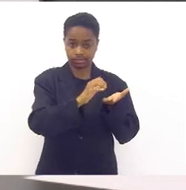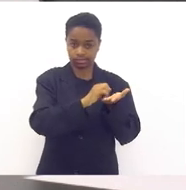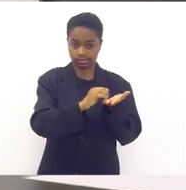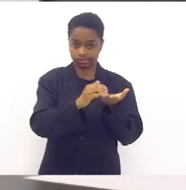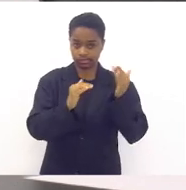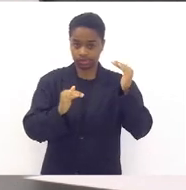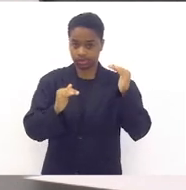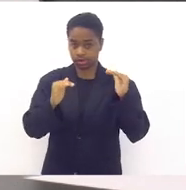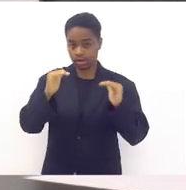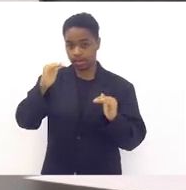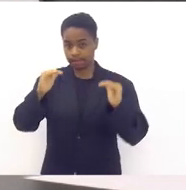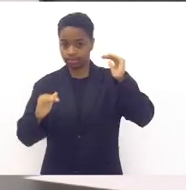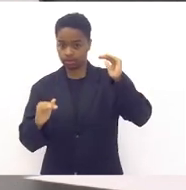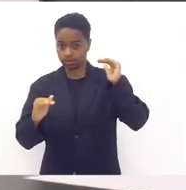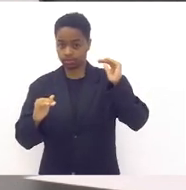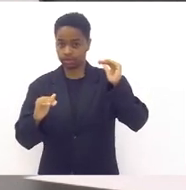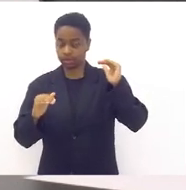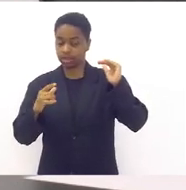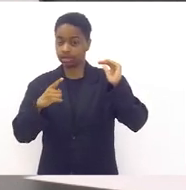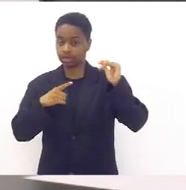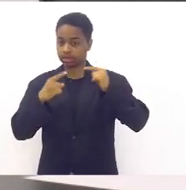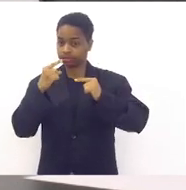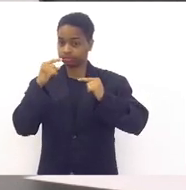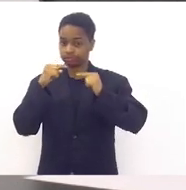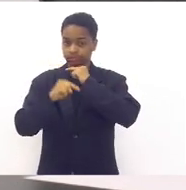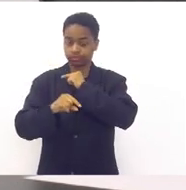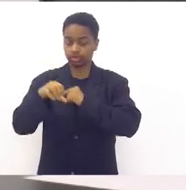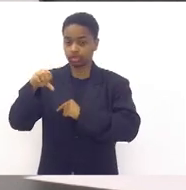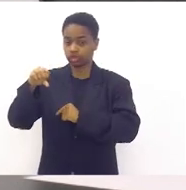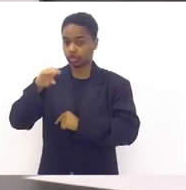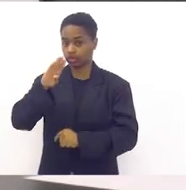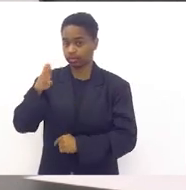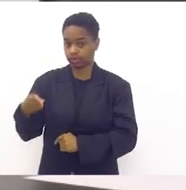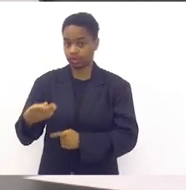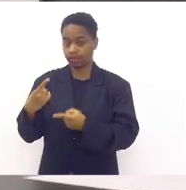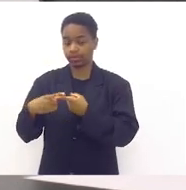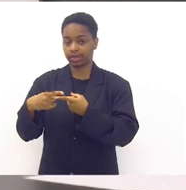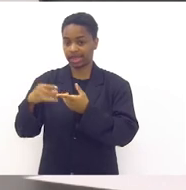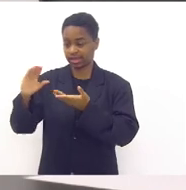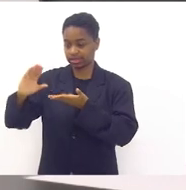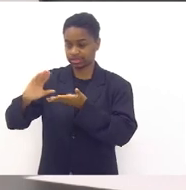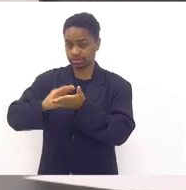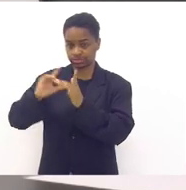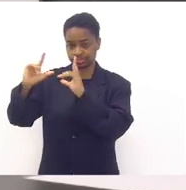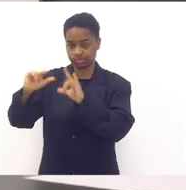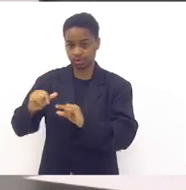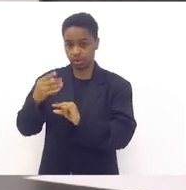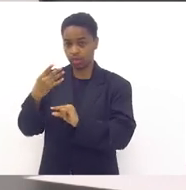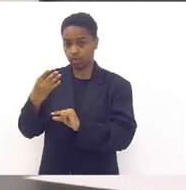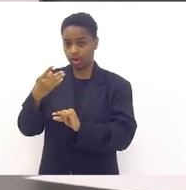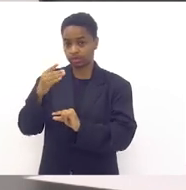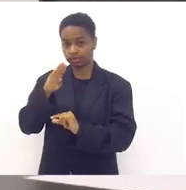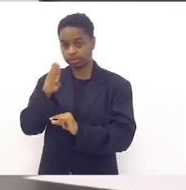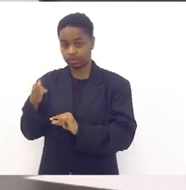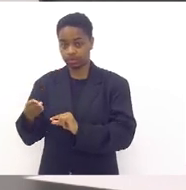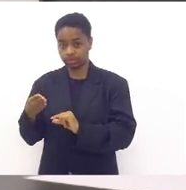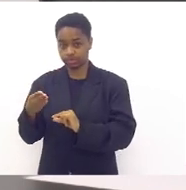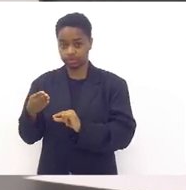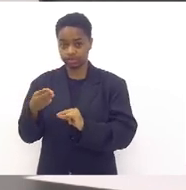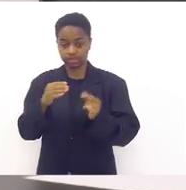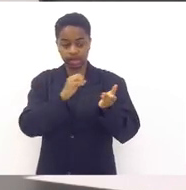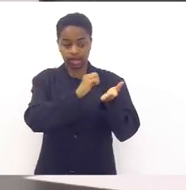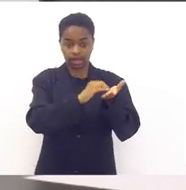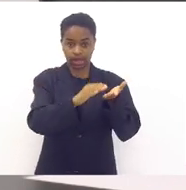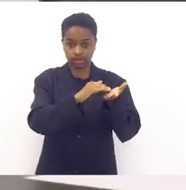bilhões. Queda de 4 bilhões de receita, aumento de 5 bilhões nas despesas, sobretudo pessoal e